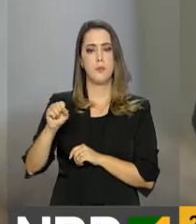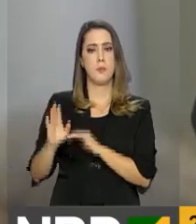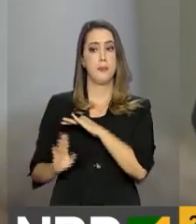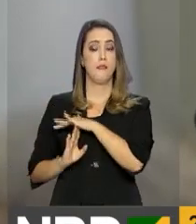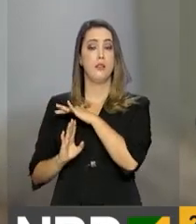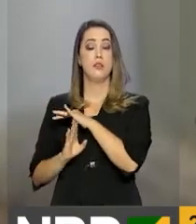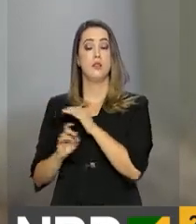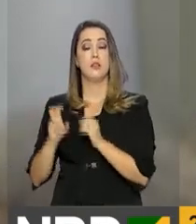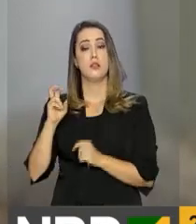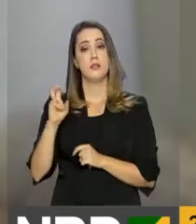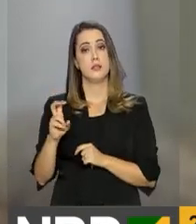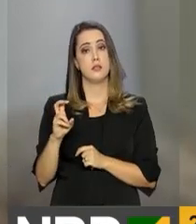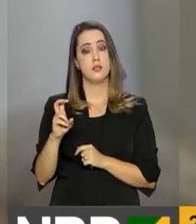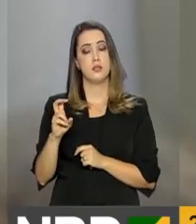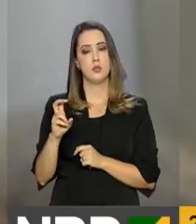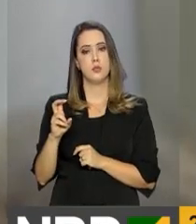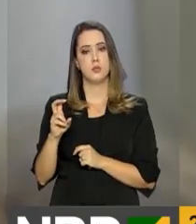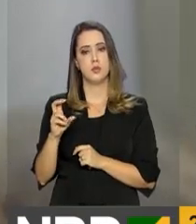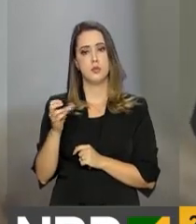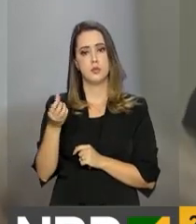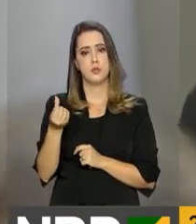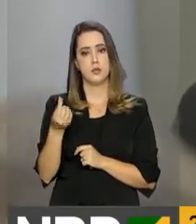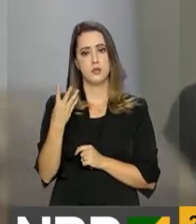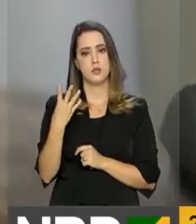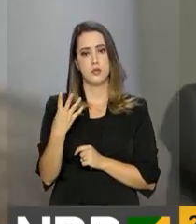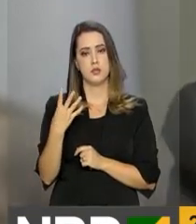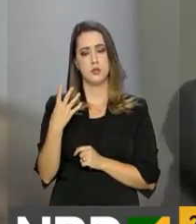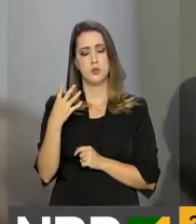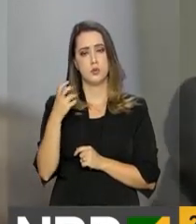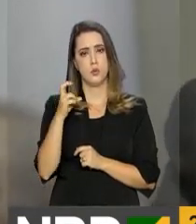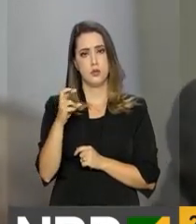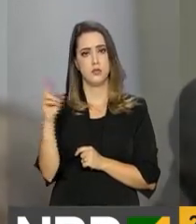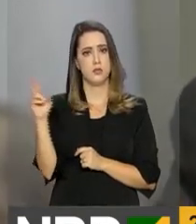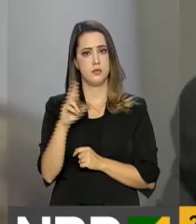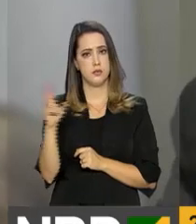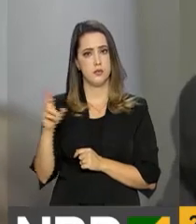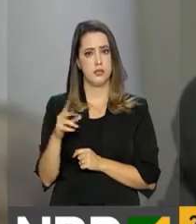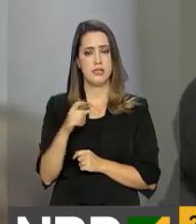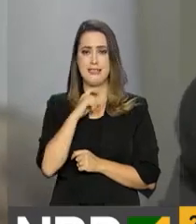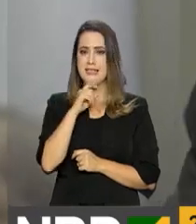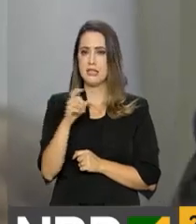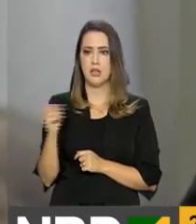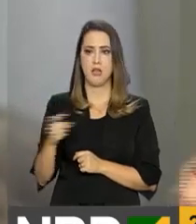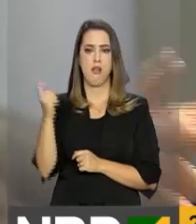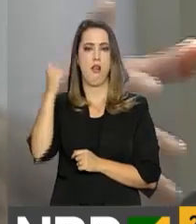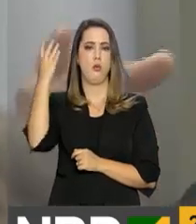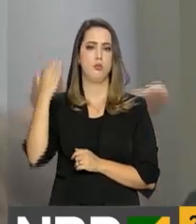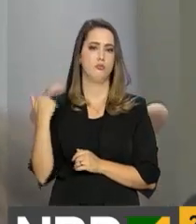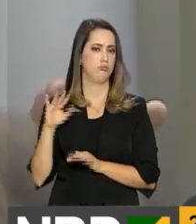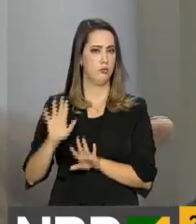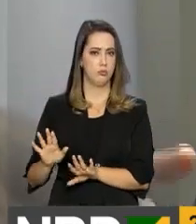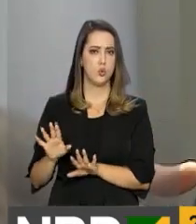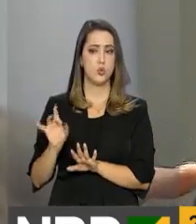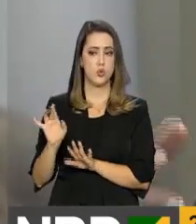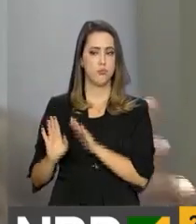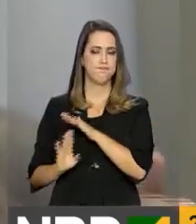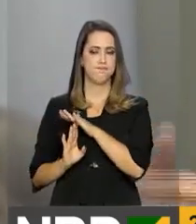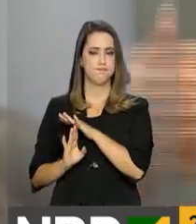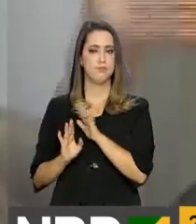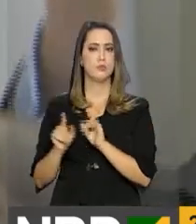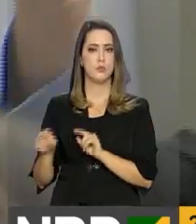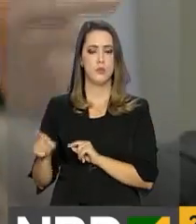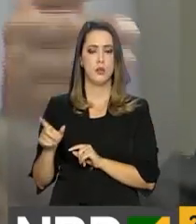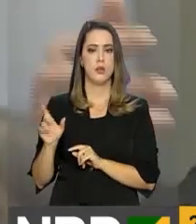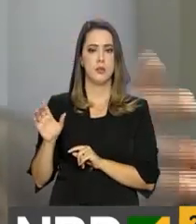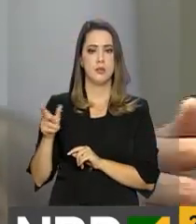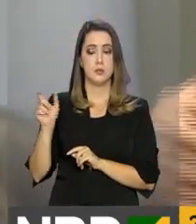é R$ 5.645. Ninguém pode ganhar mais do que isso. Ora bem, no setor privado, as pessoas se